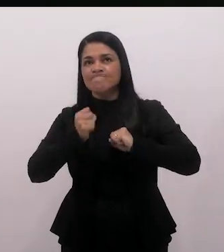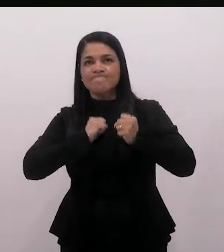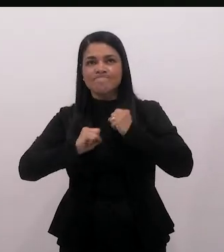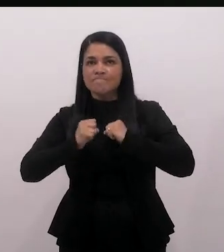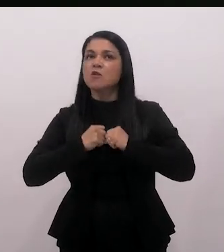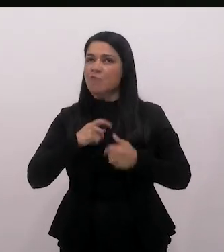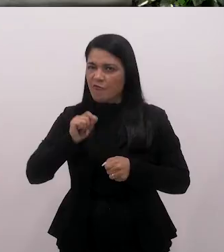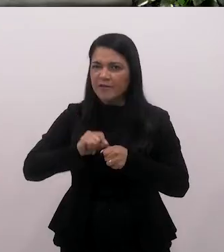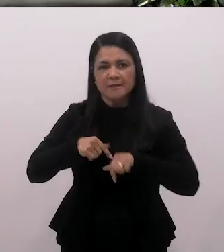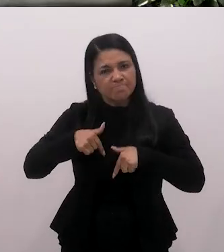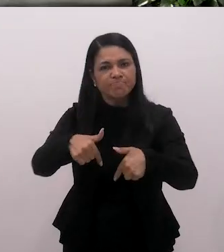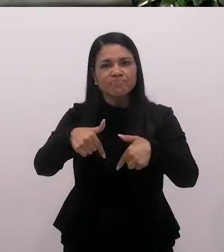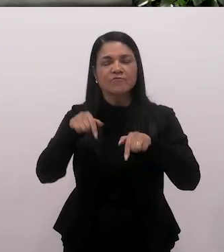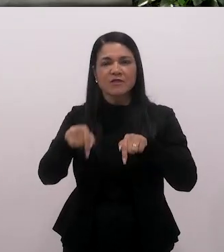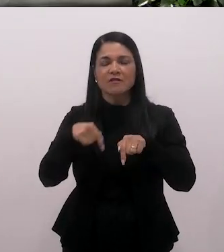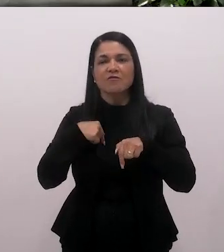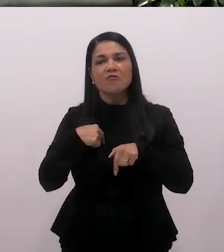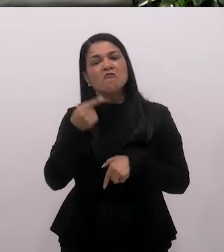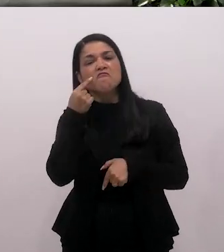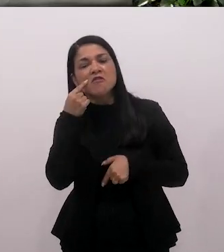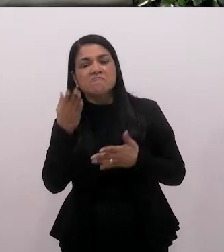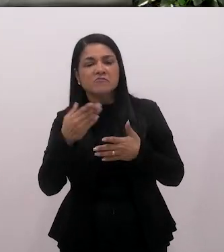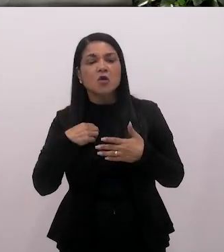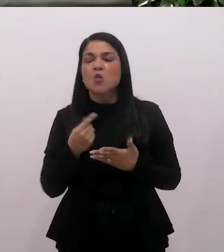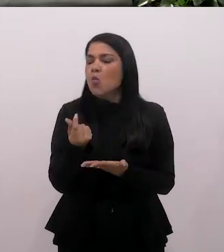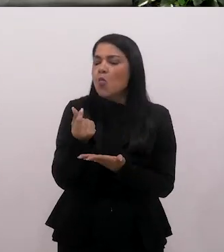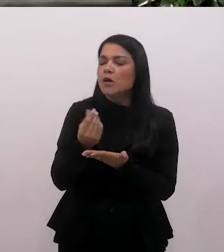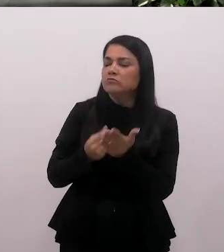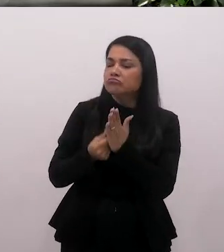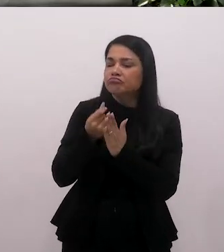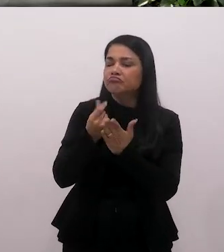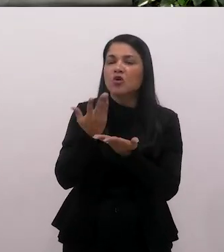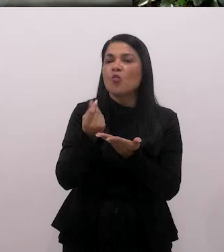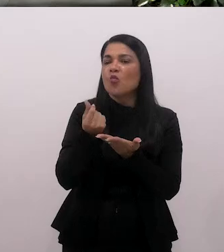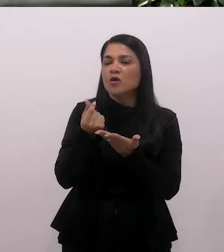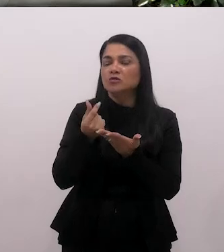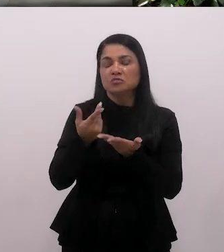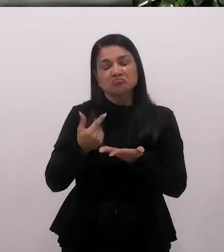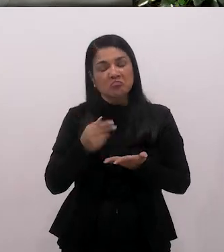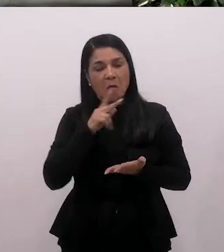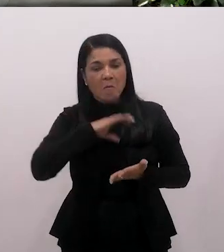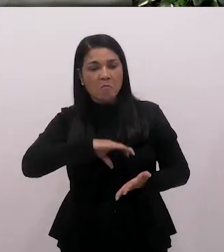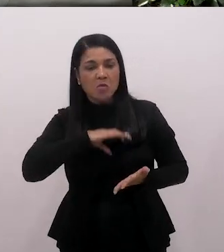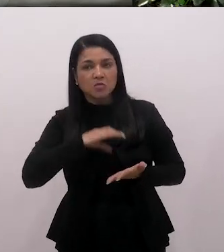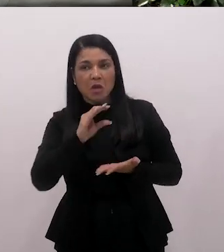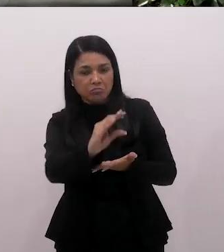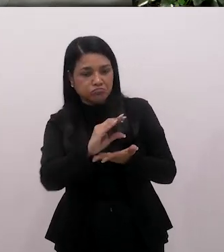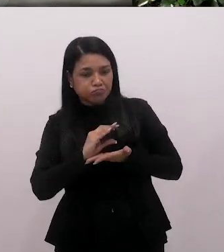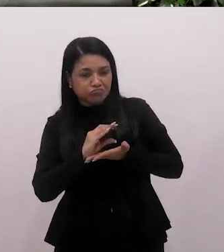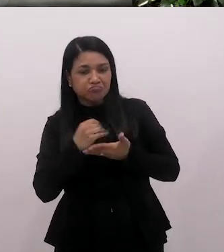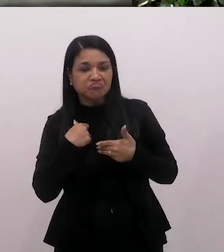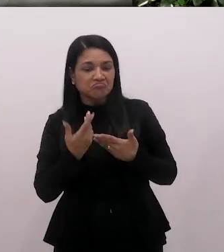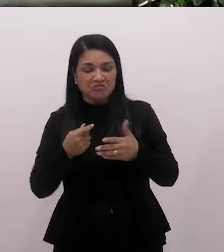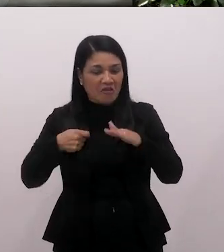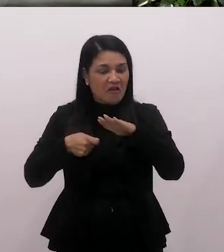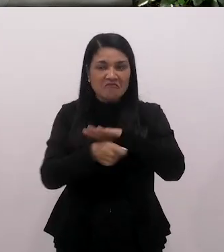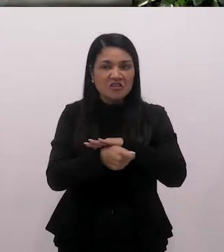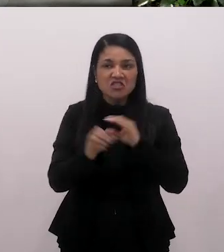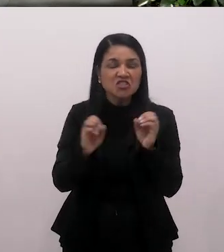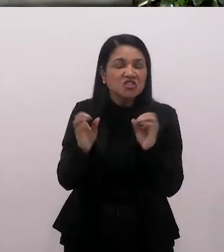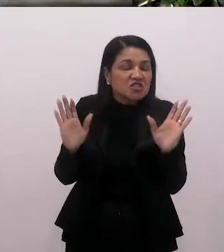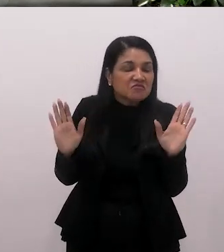começou a mexer comigo e um dia eu disse, eu vou fazer, ver até onde é que vai, quanto é que custa, porque diziam, Portugal não vai ter dinheiro para vencer. Ninguém